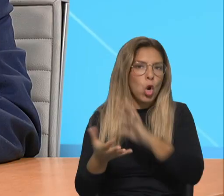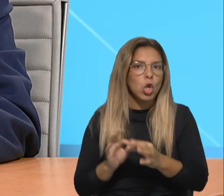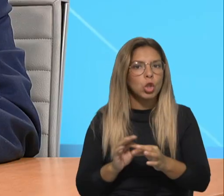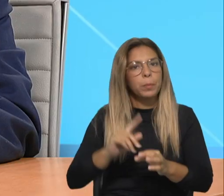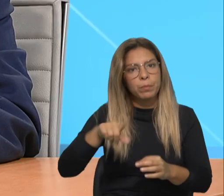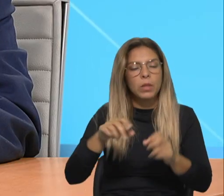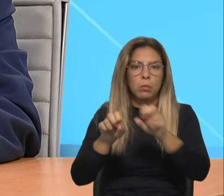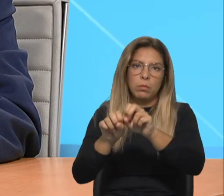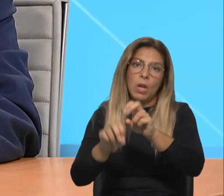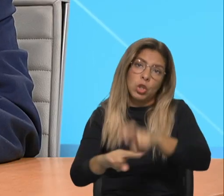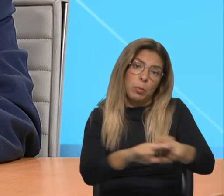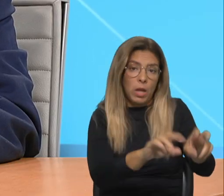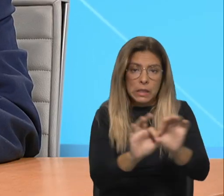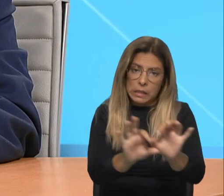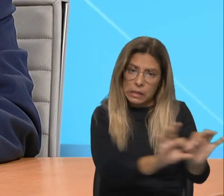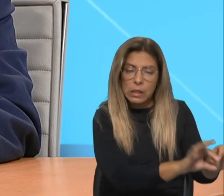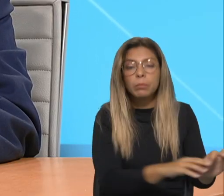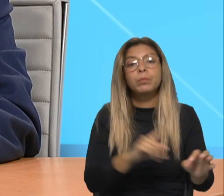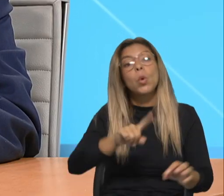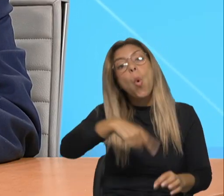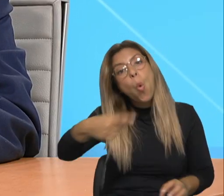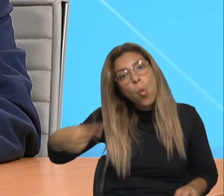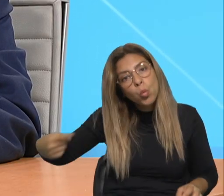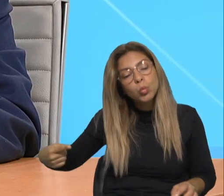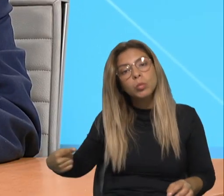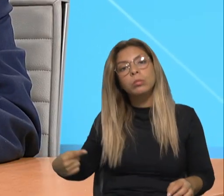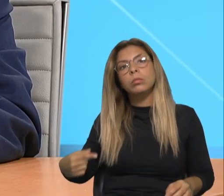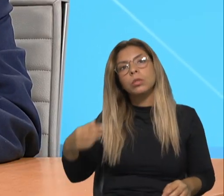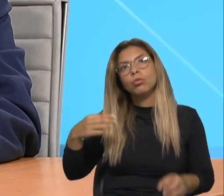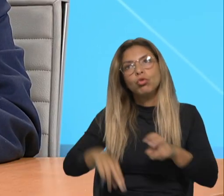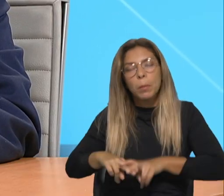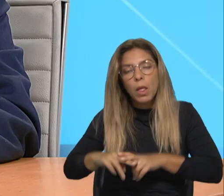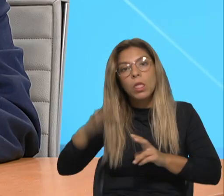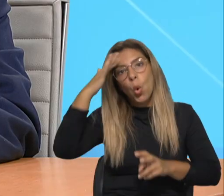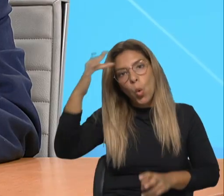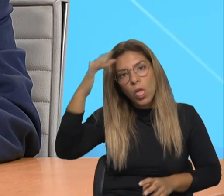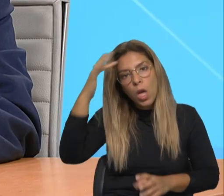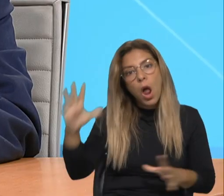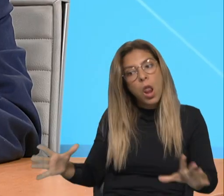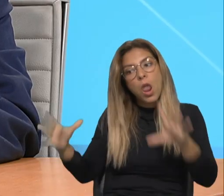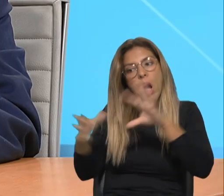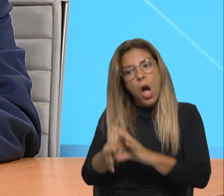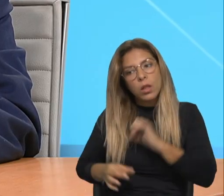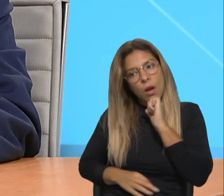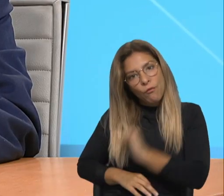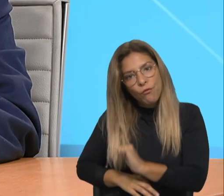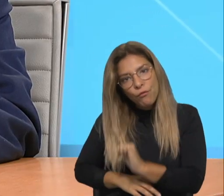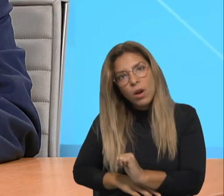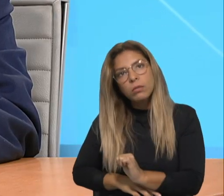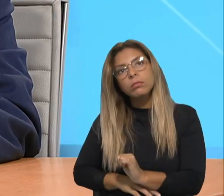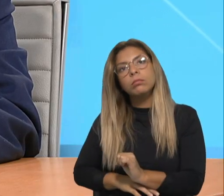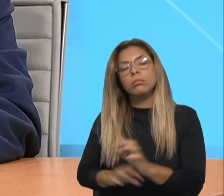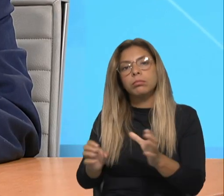Depois, cada uma das vertentes tem ainda uma outra disciplina teórica relacionada com essa vertente. Os organistas têm